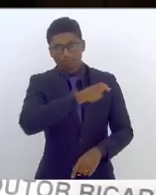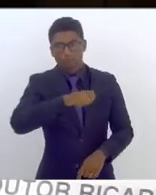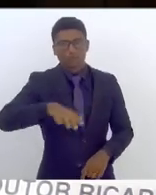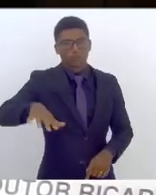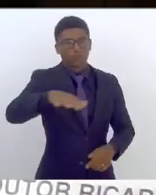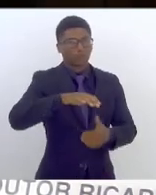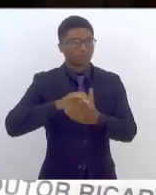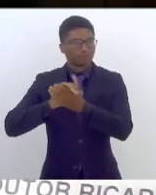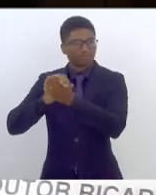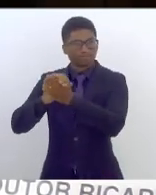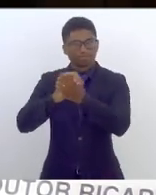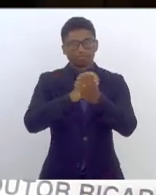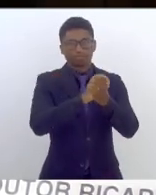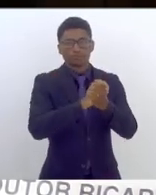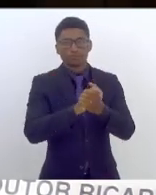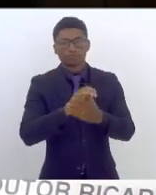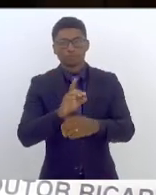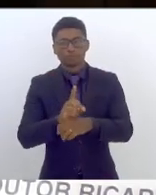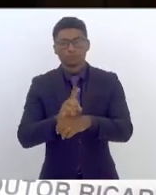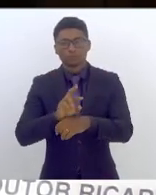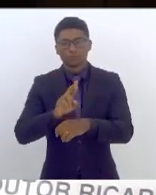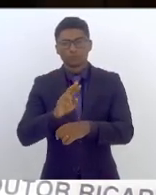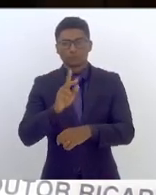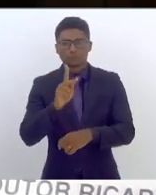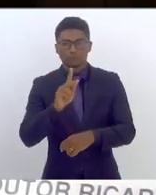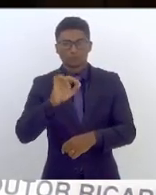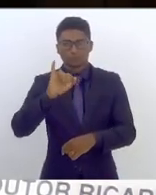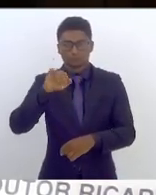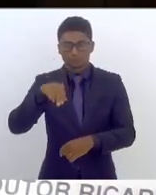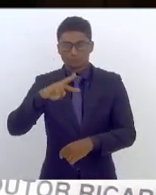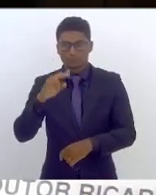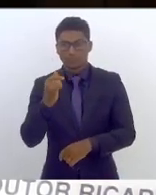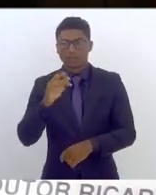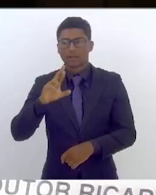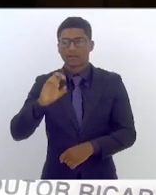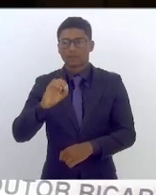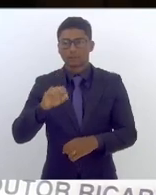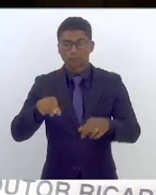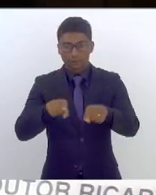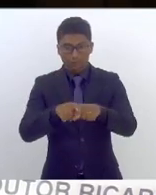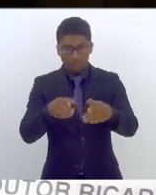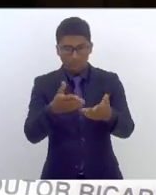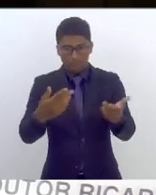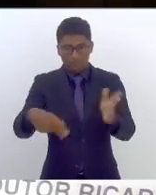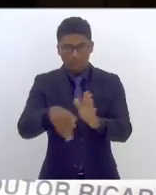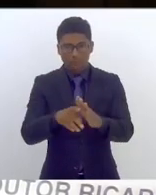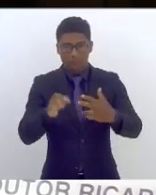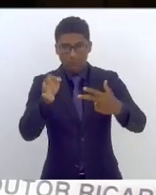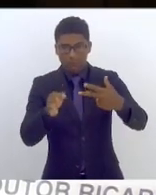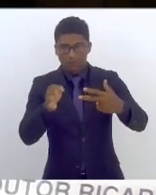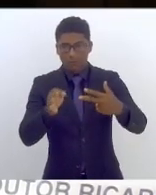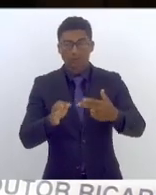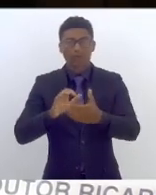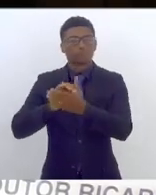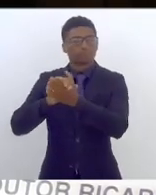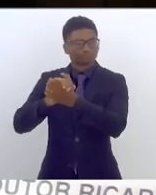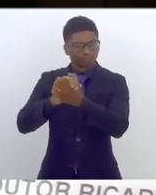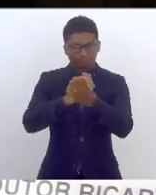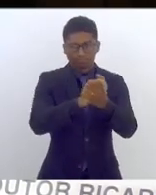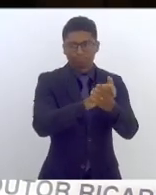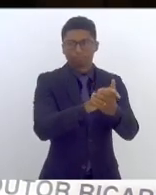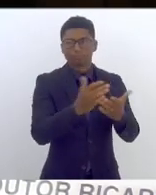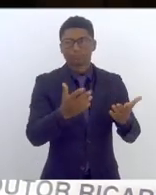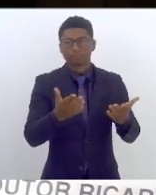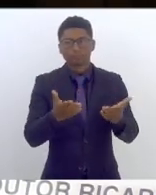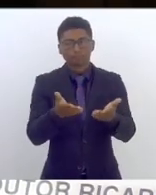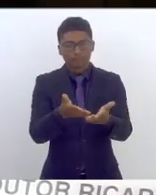ex procurador-geral desembargador também aqui saúde os demais membros do Poder Judiciário senhores